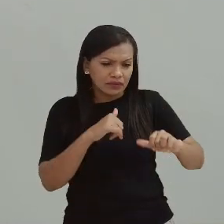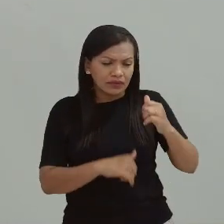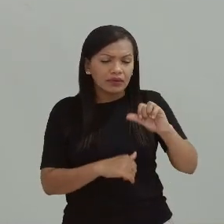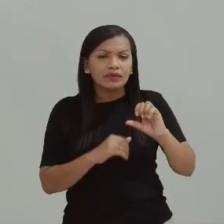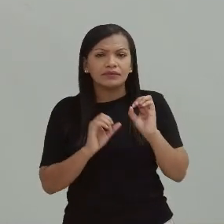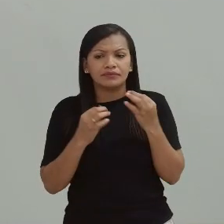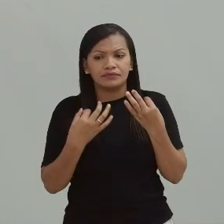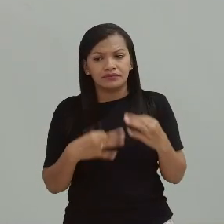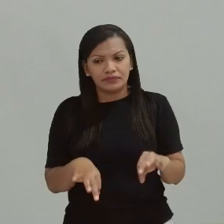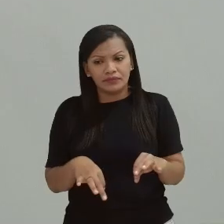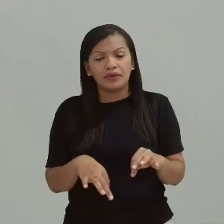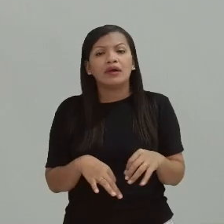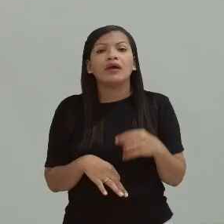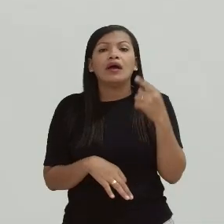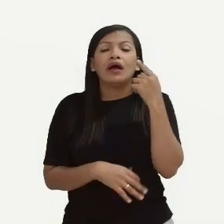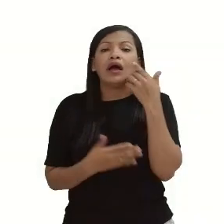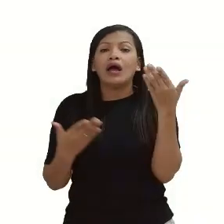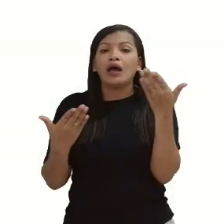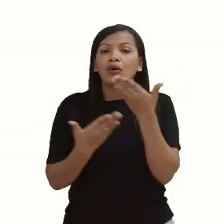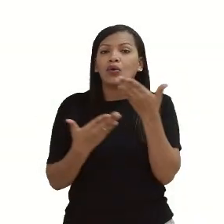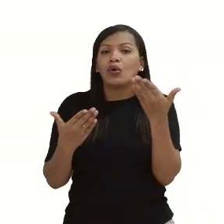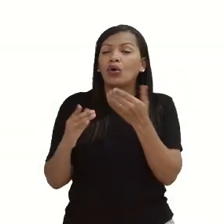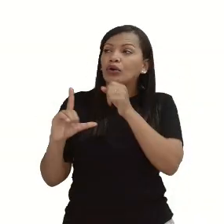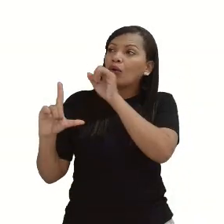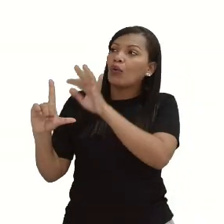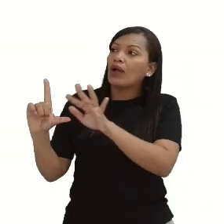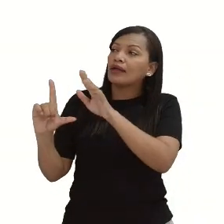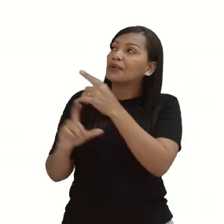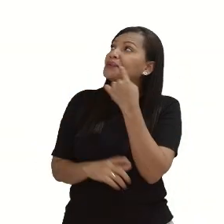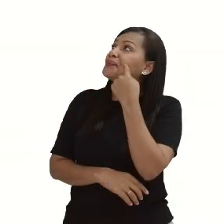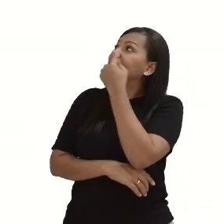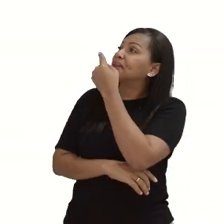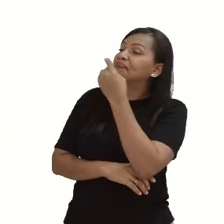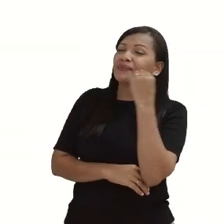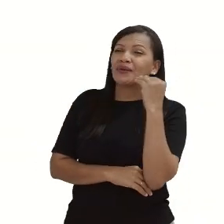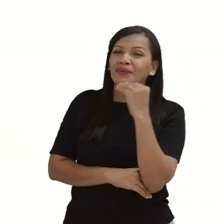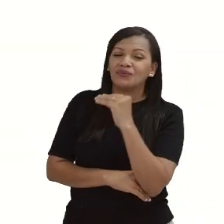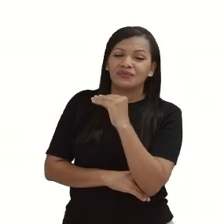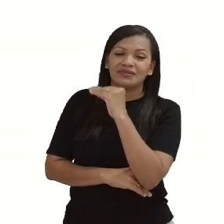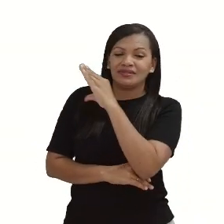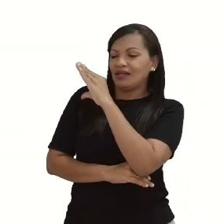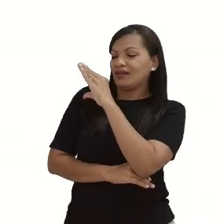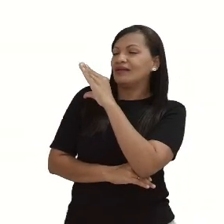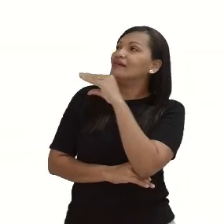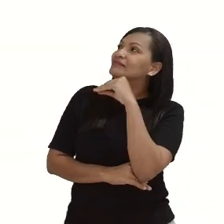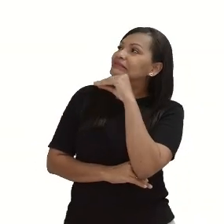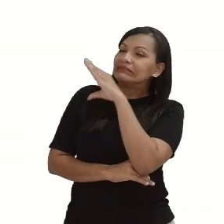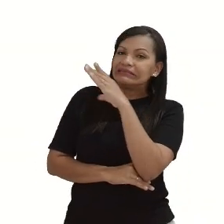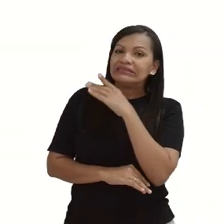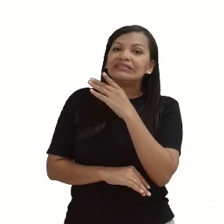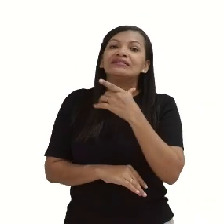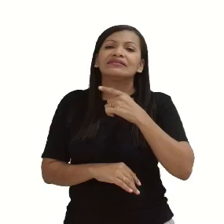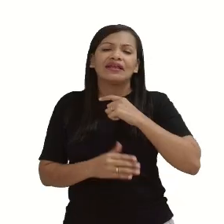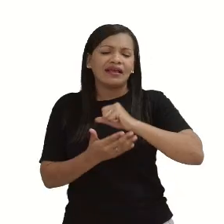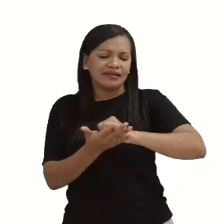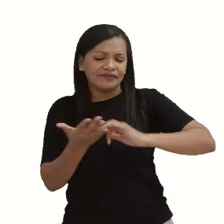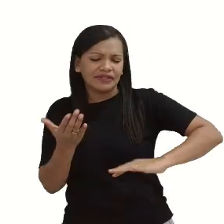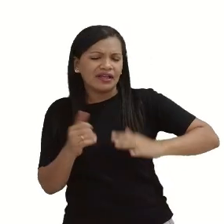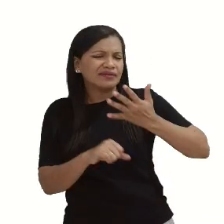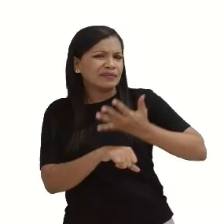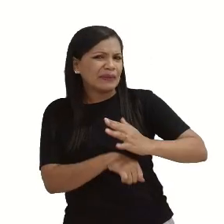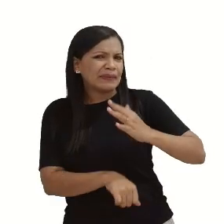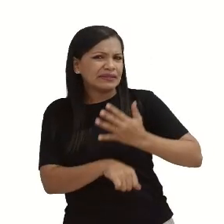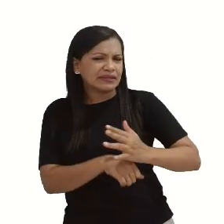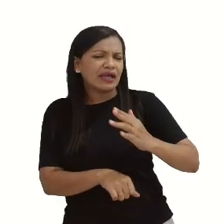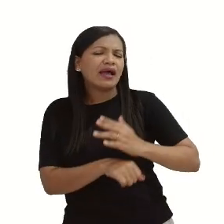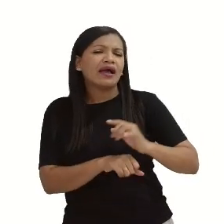forma. Então, olha, aponta a câmera do teu celular para esse QR Code, que tem uma série de atividades onde você vai ter tabelas,